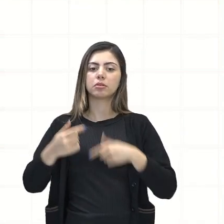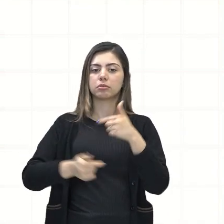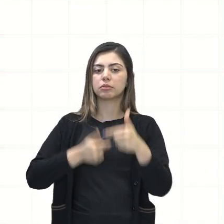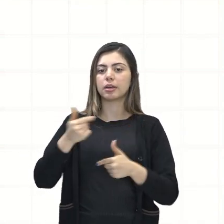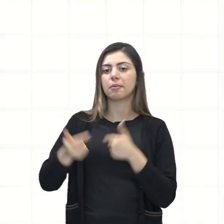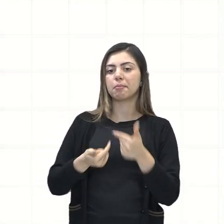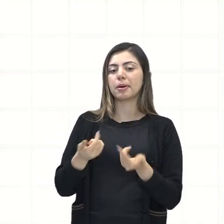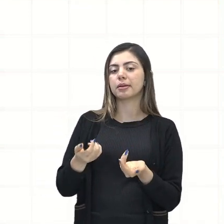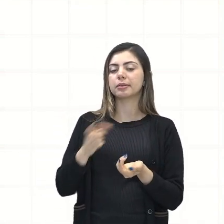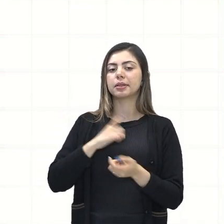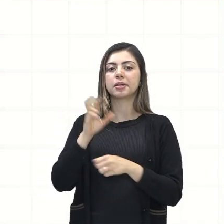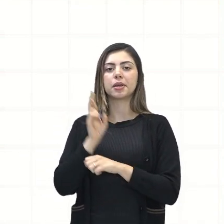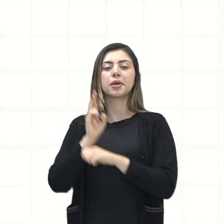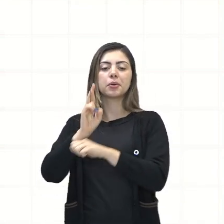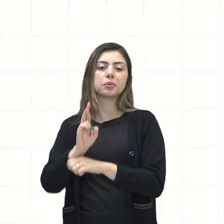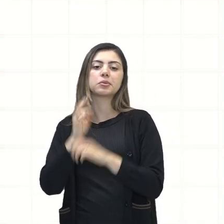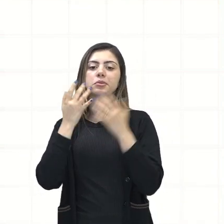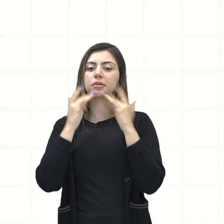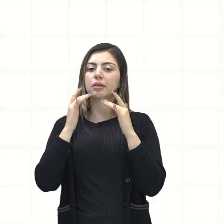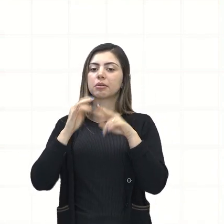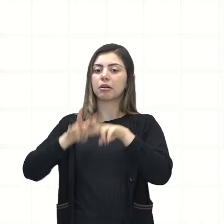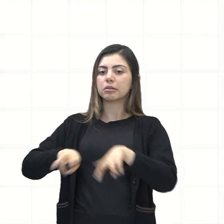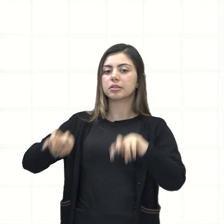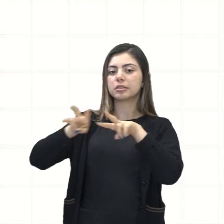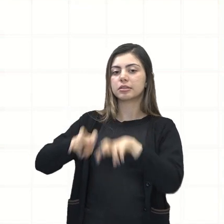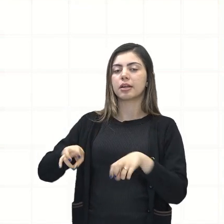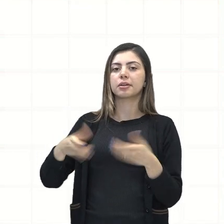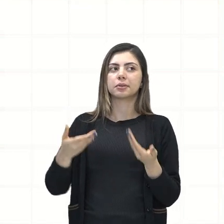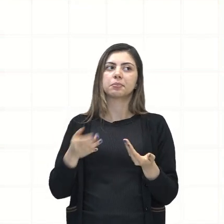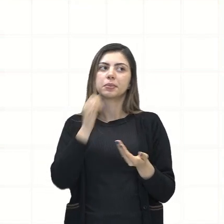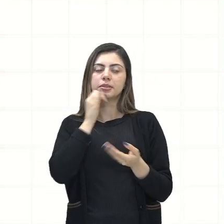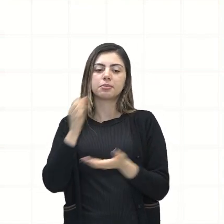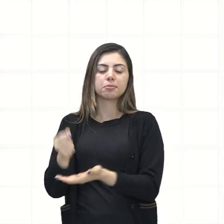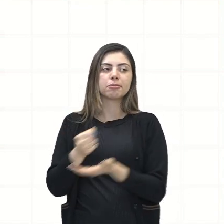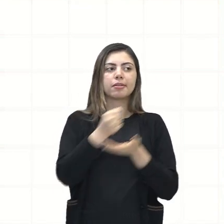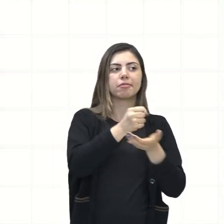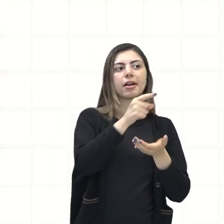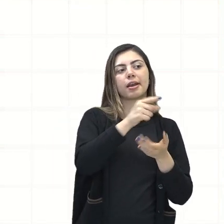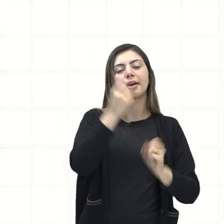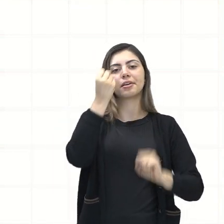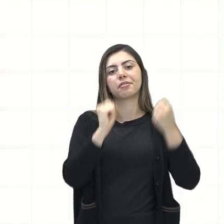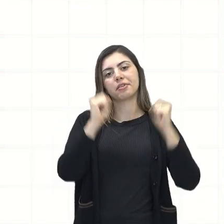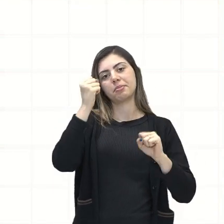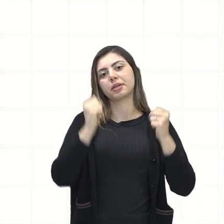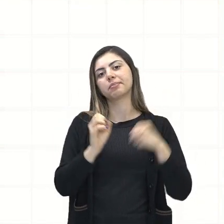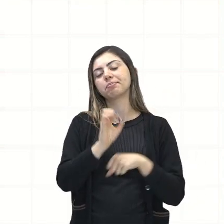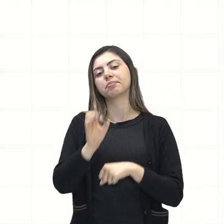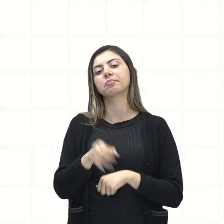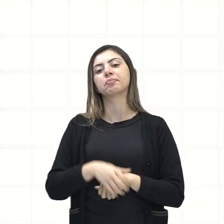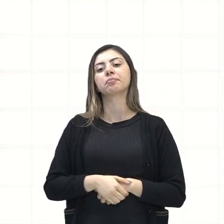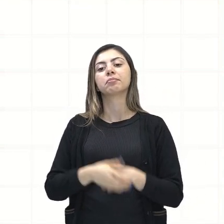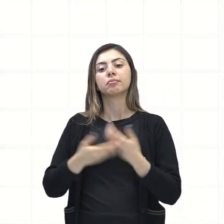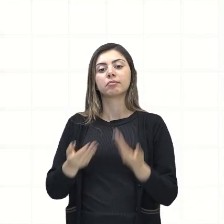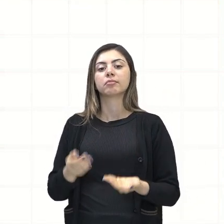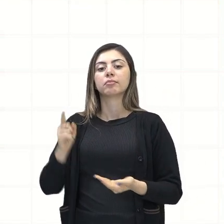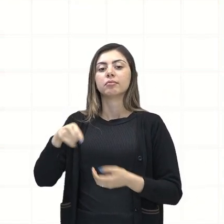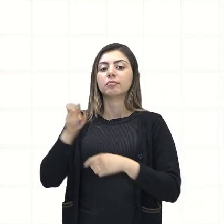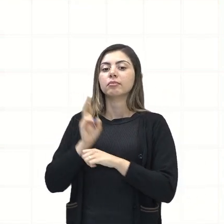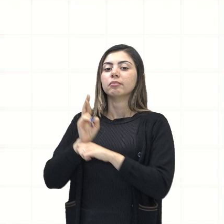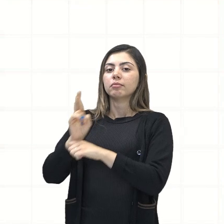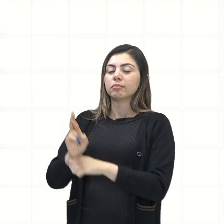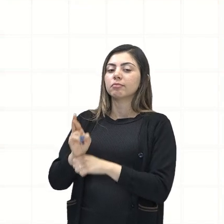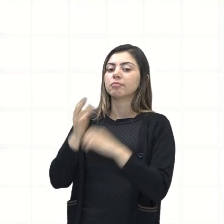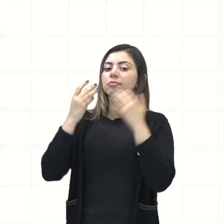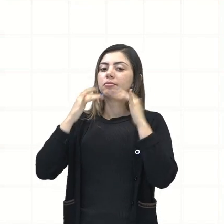ali basicamente matérias-primas para a atividade industrial, por exemplo, tá? Que por sua vez são bens que são